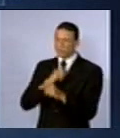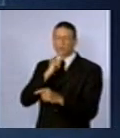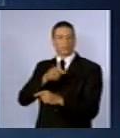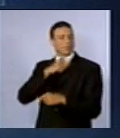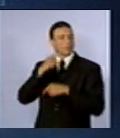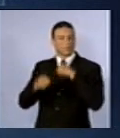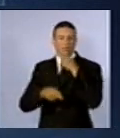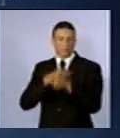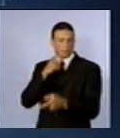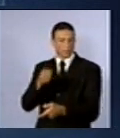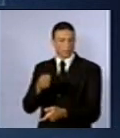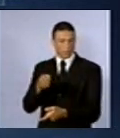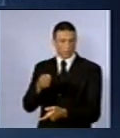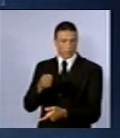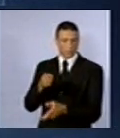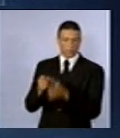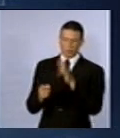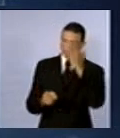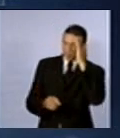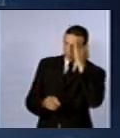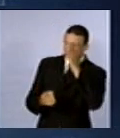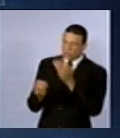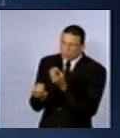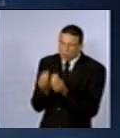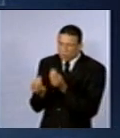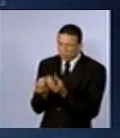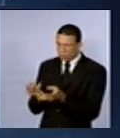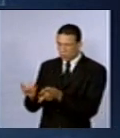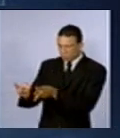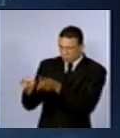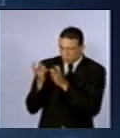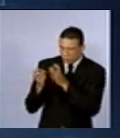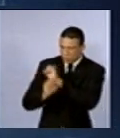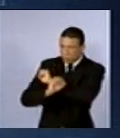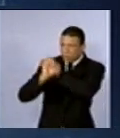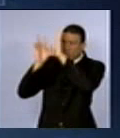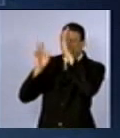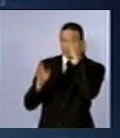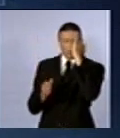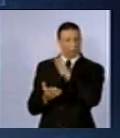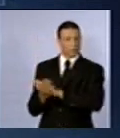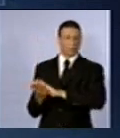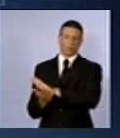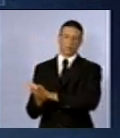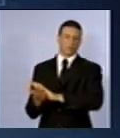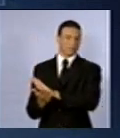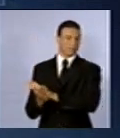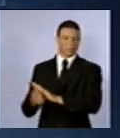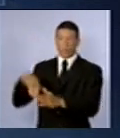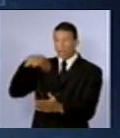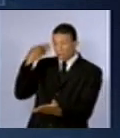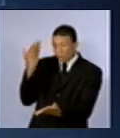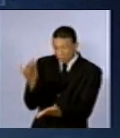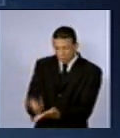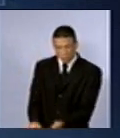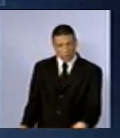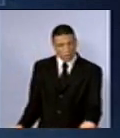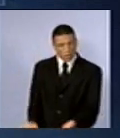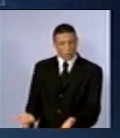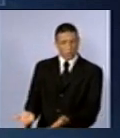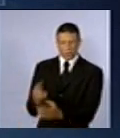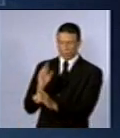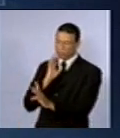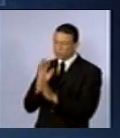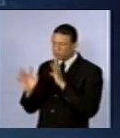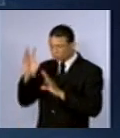se ter um entendimento de como esses mecanismos interferem. E até hoje não se tem um conhecimento